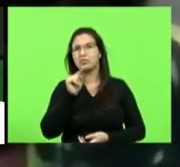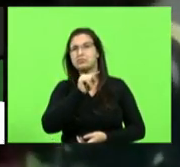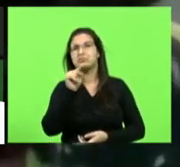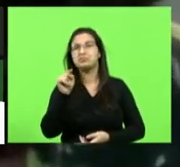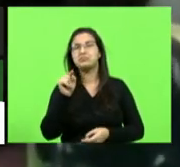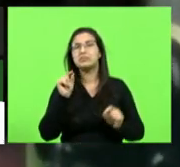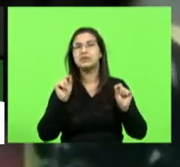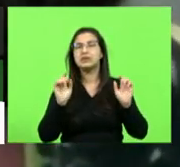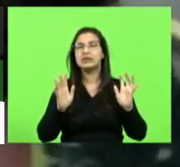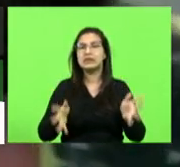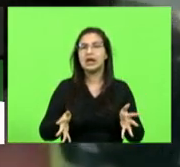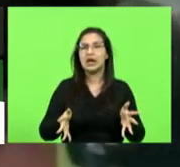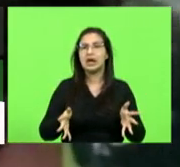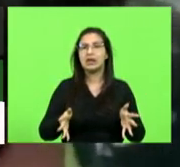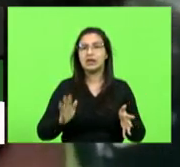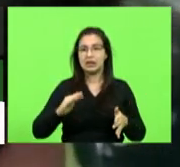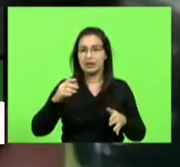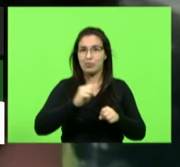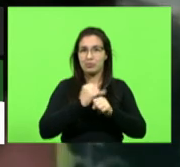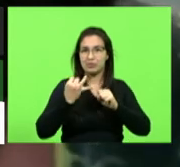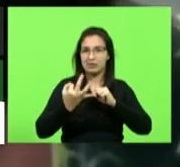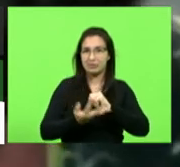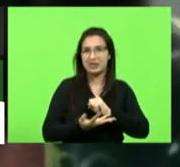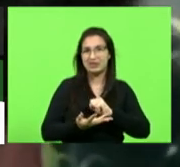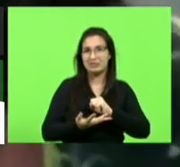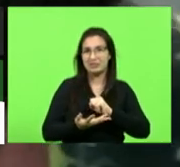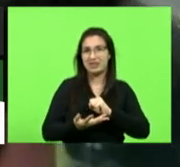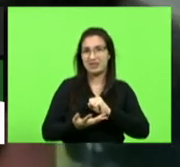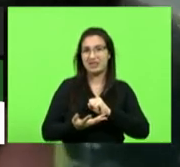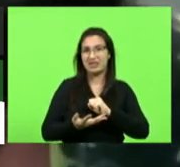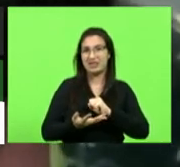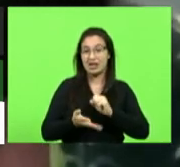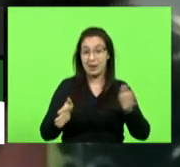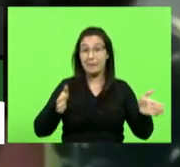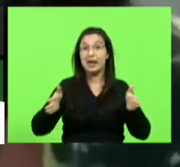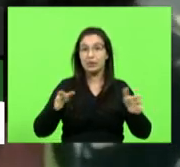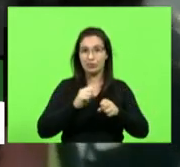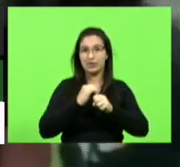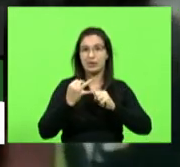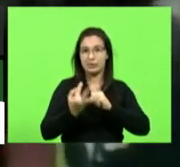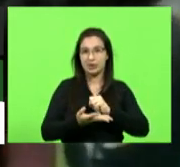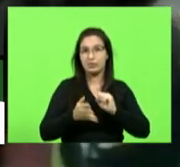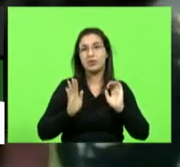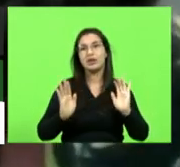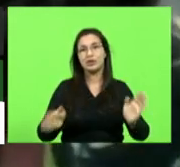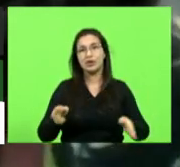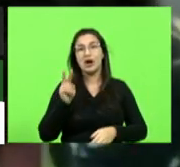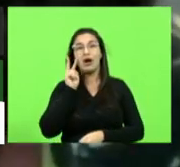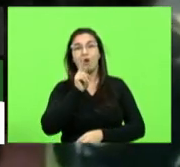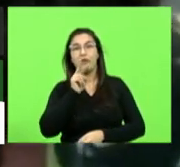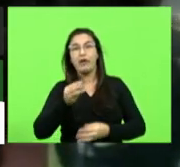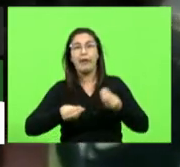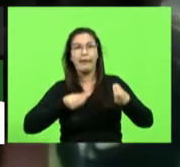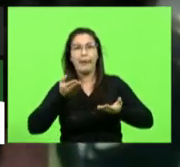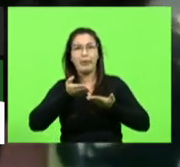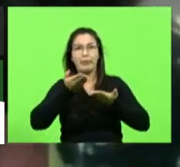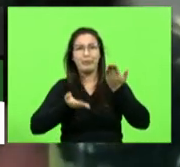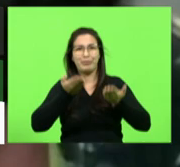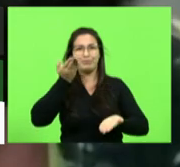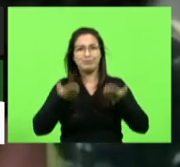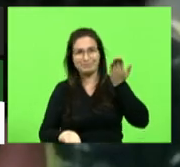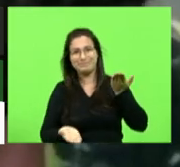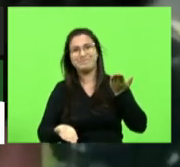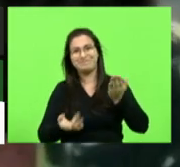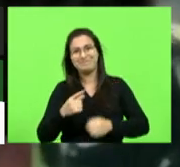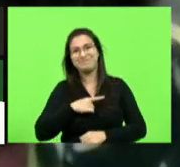cenário pós-pandemia, né, a coisa, aliás, na pandemia, né, já está escancarada a desigualdade social pós-pandemia,